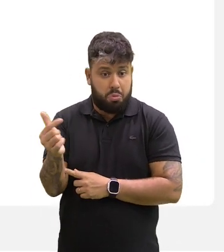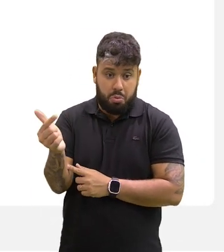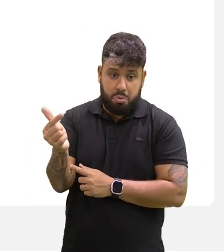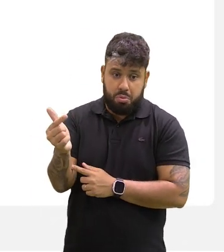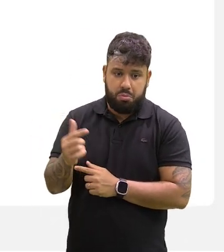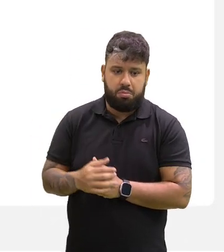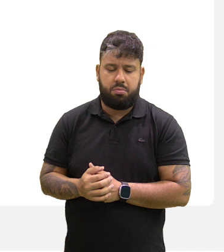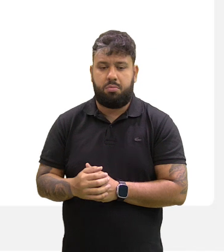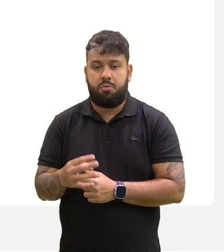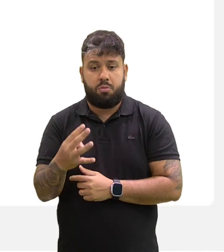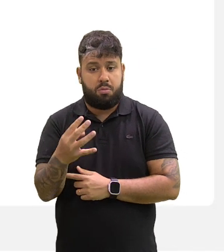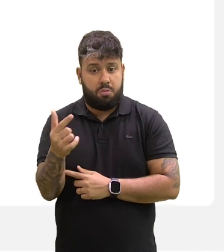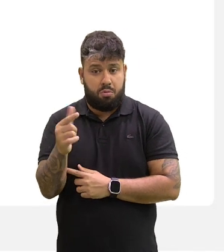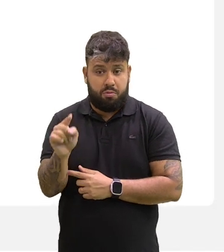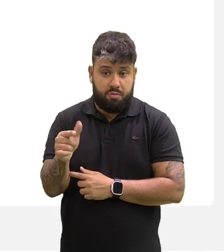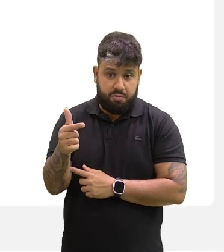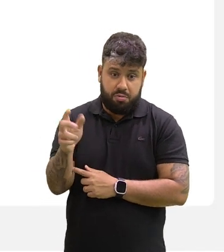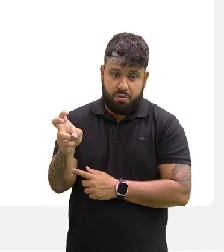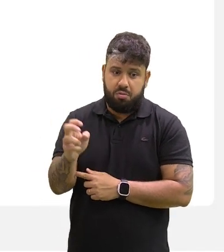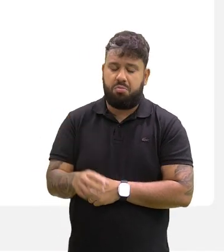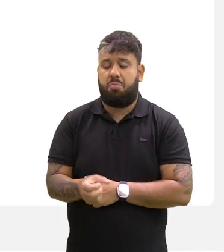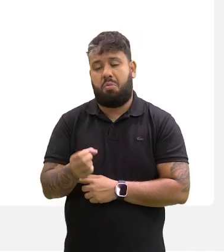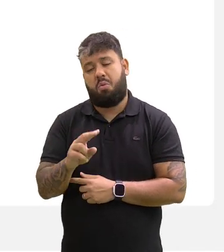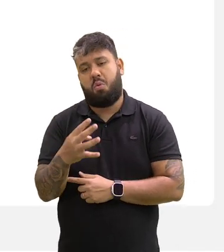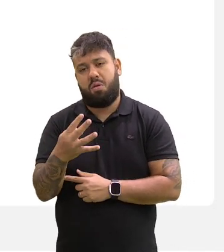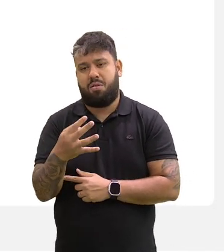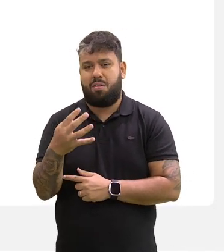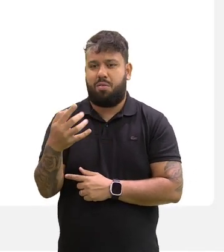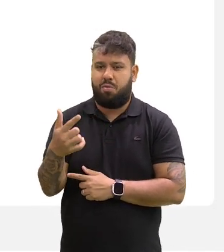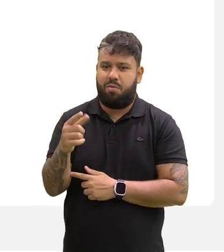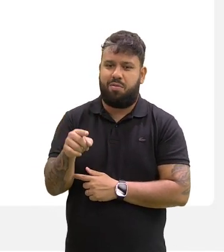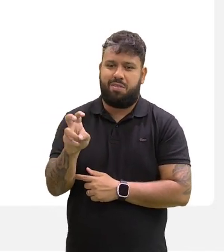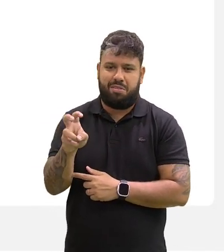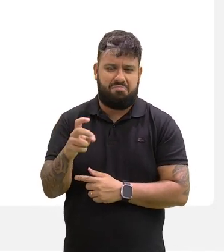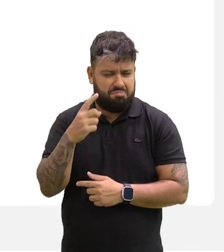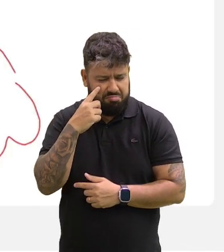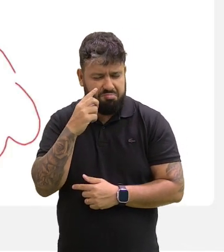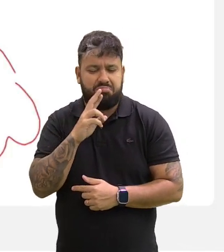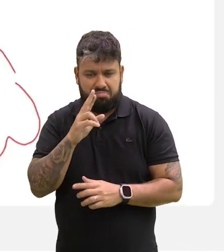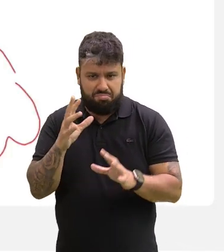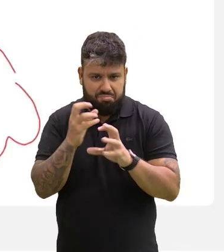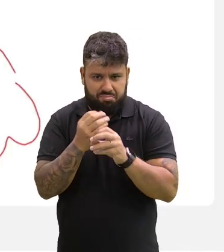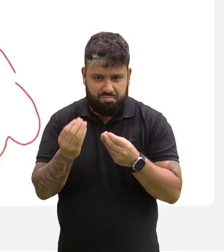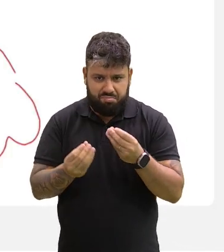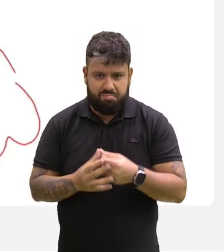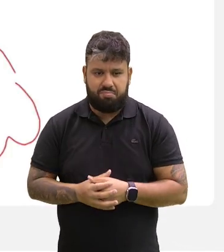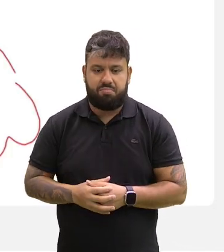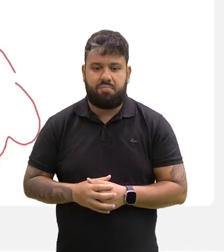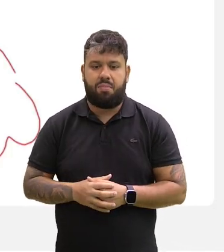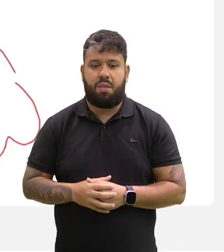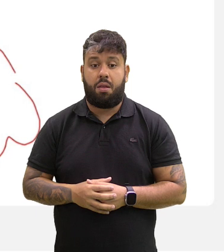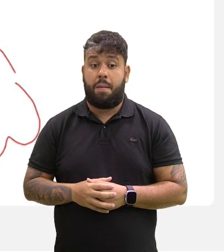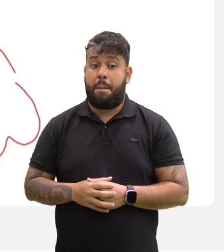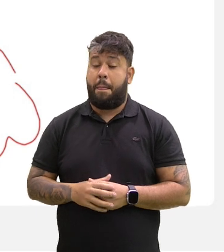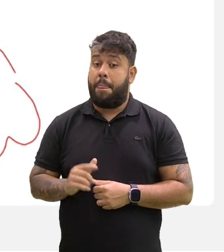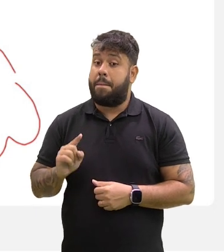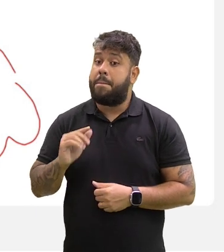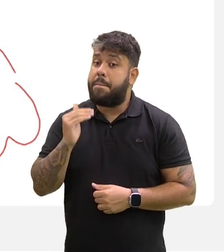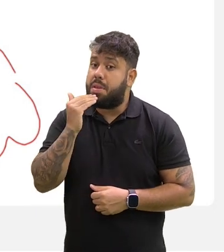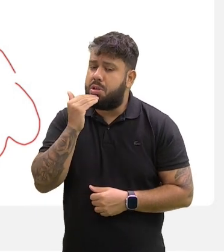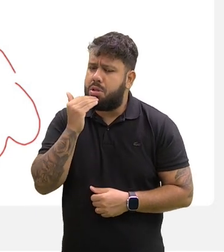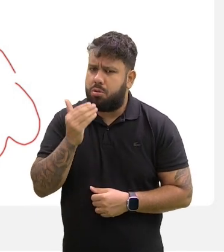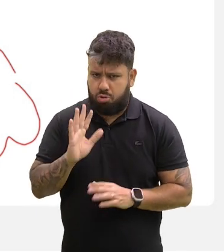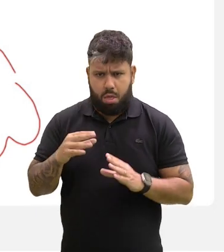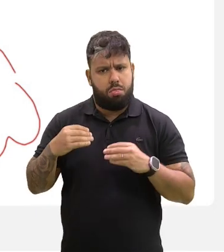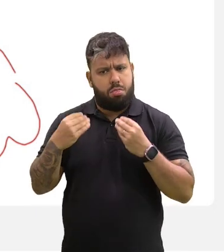42, letra D, 42,25 e letra E, 42,5. Vamos à resolução da questão. Ora, ele